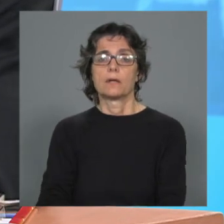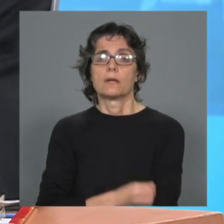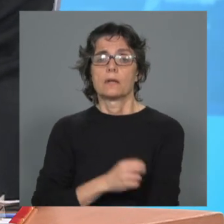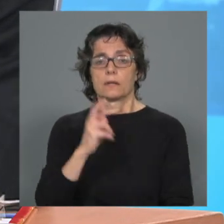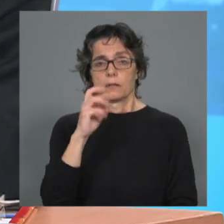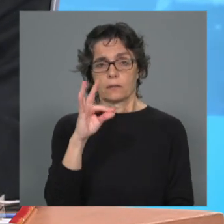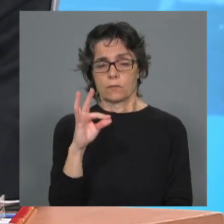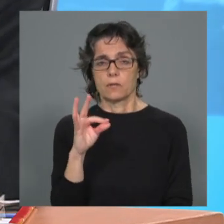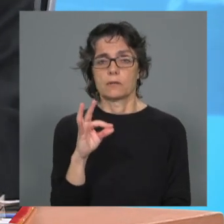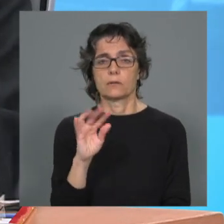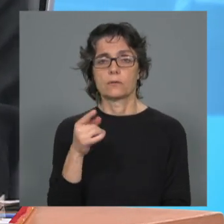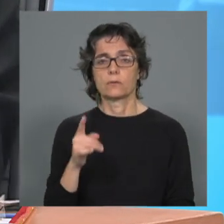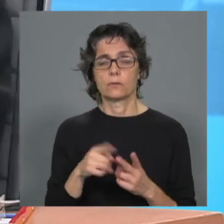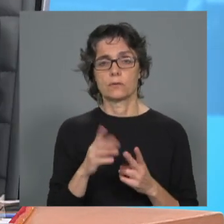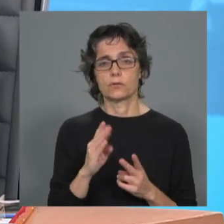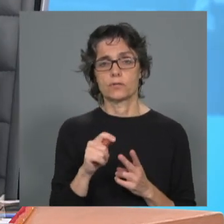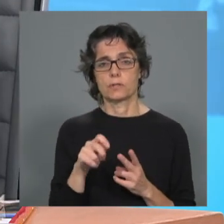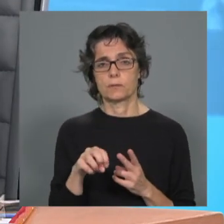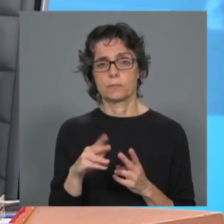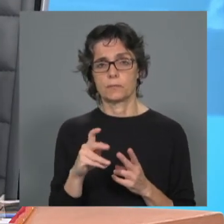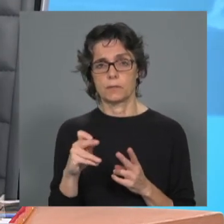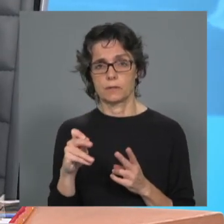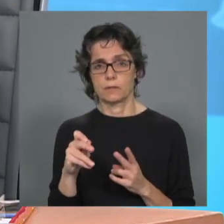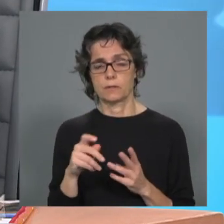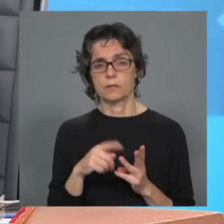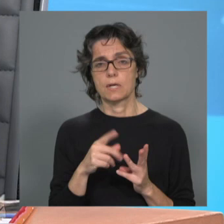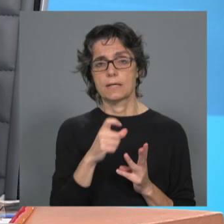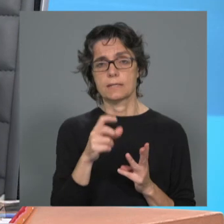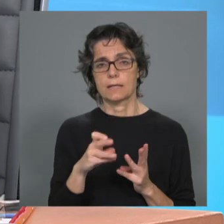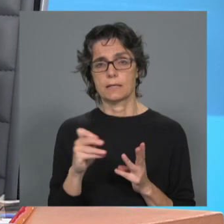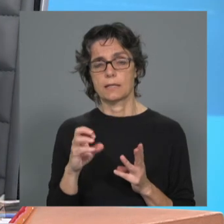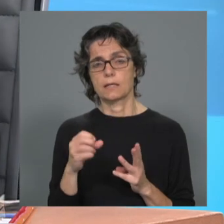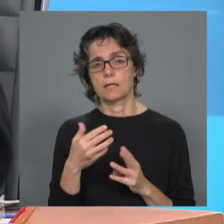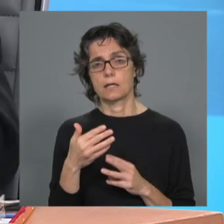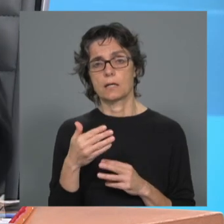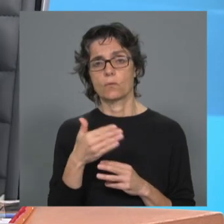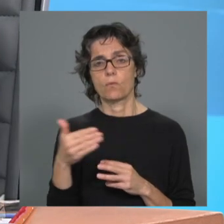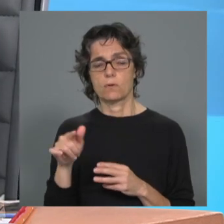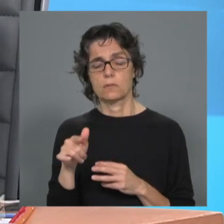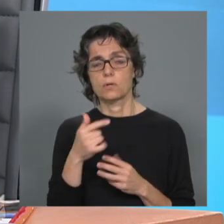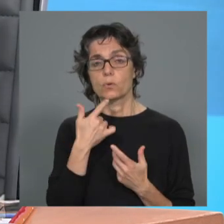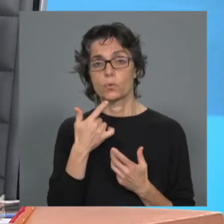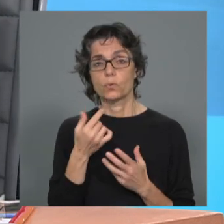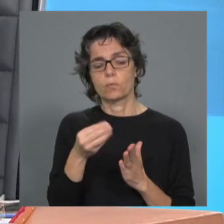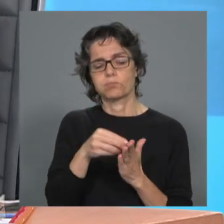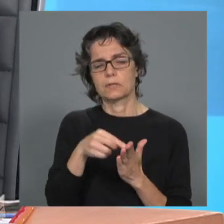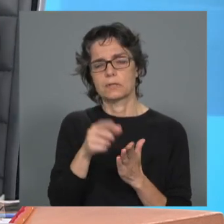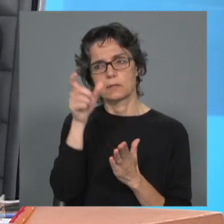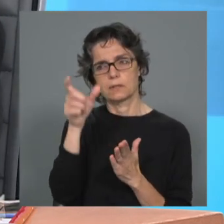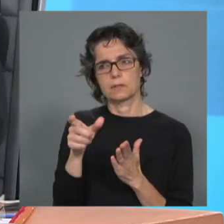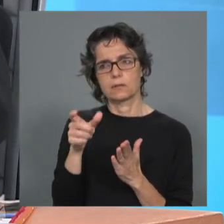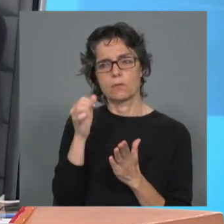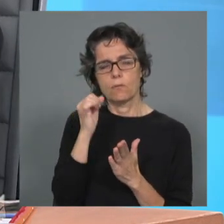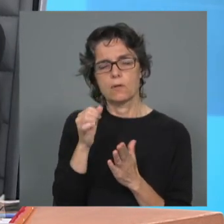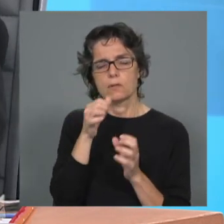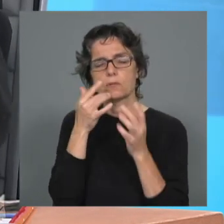34, Jeremias, Zacarias 11, todos eles nos falam do pastor, exatamente porque é uma figura, eu